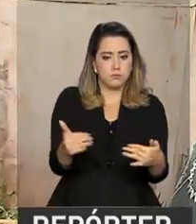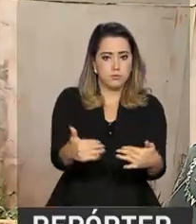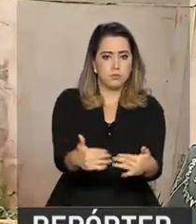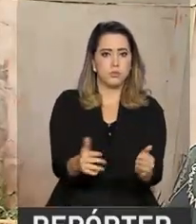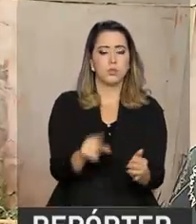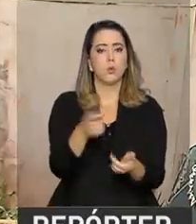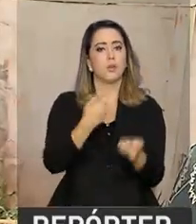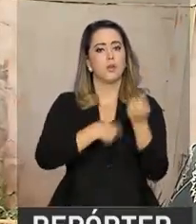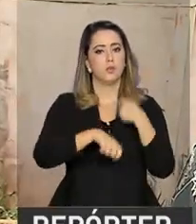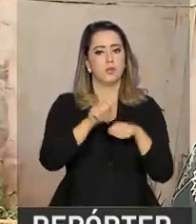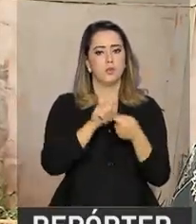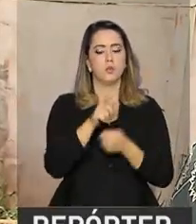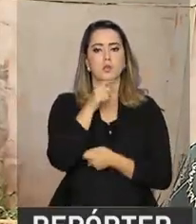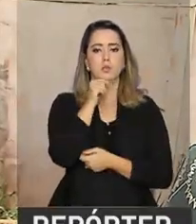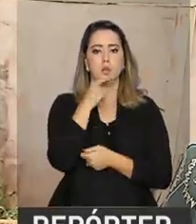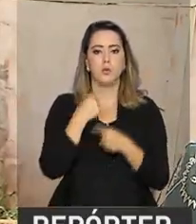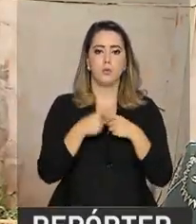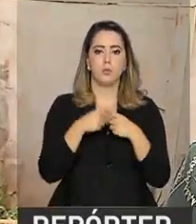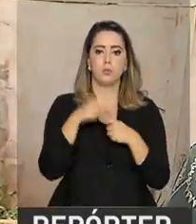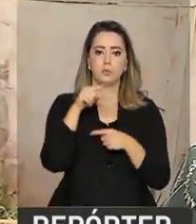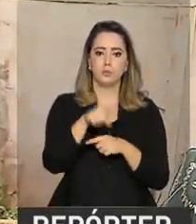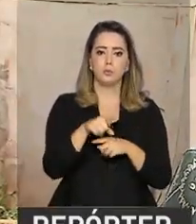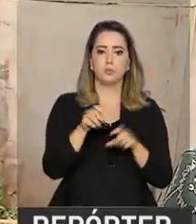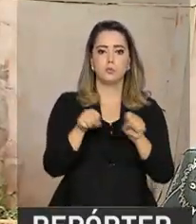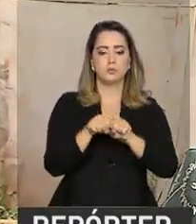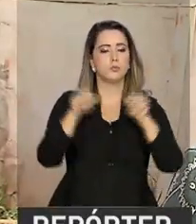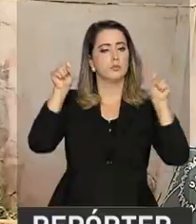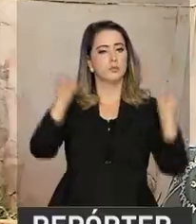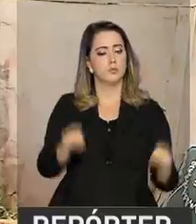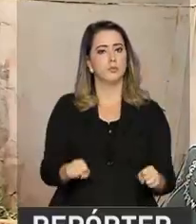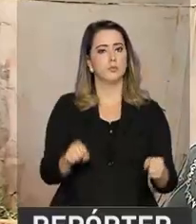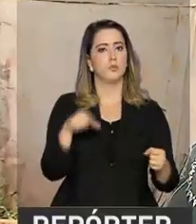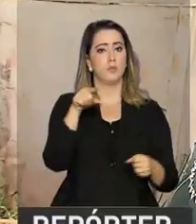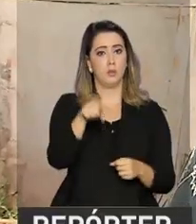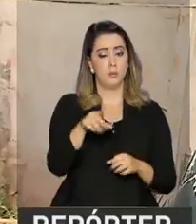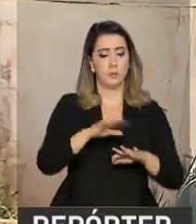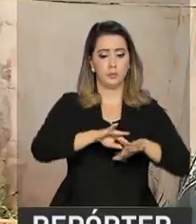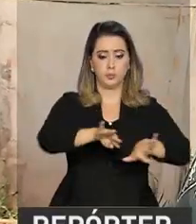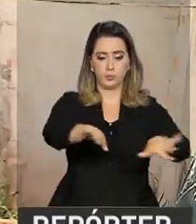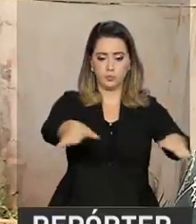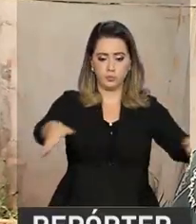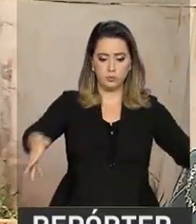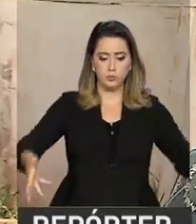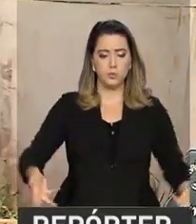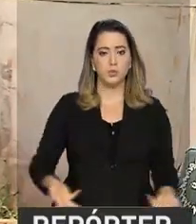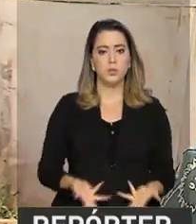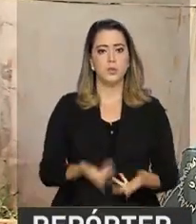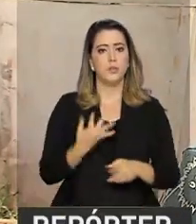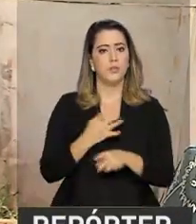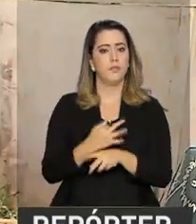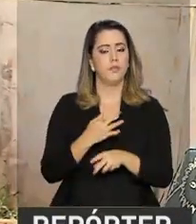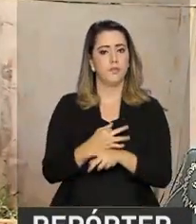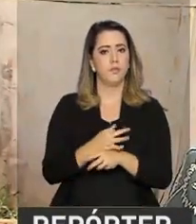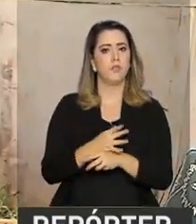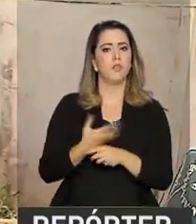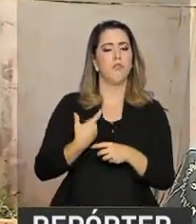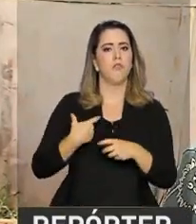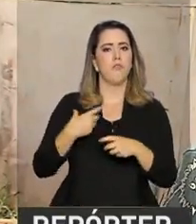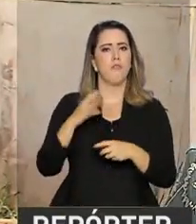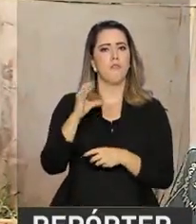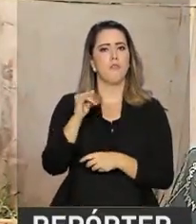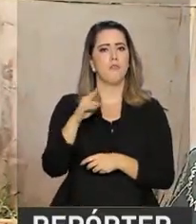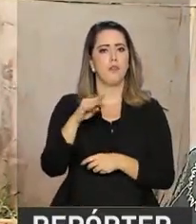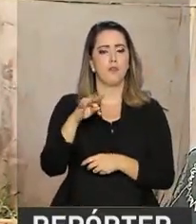né, com economia de água, porque nesse sistema de ferro-cimento, você perde muita pouca água. Você não